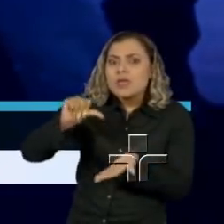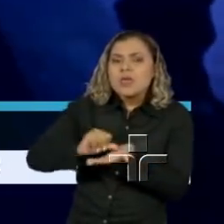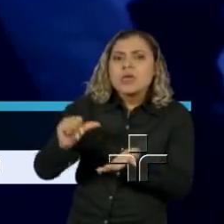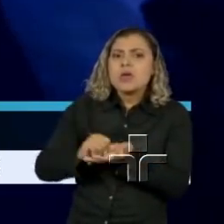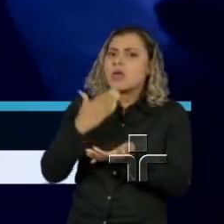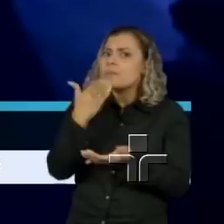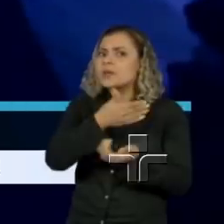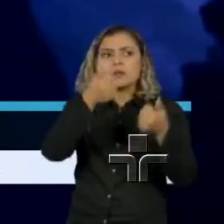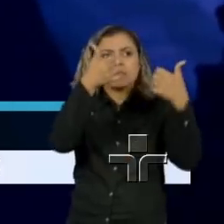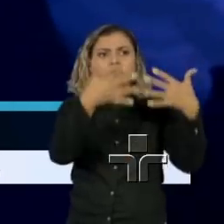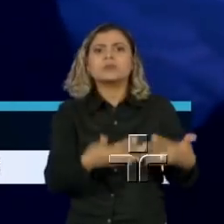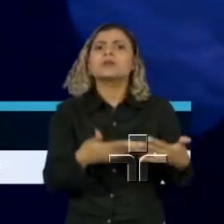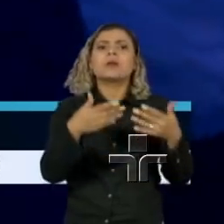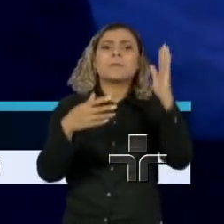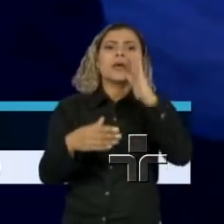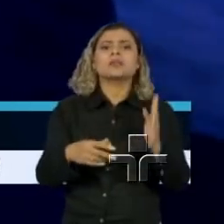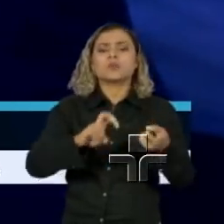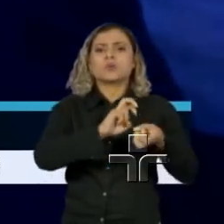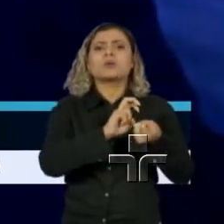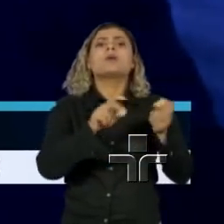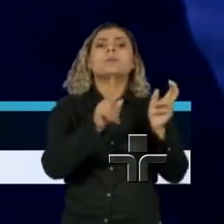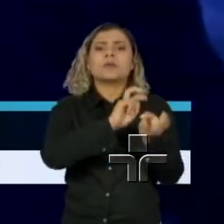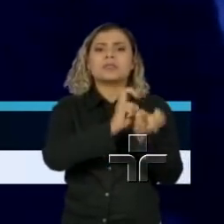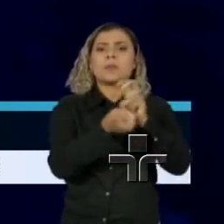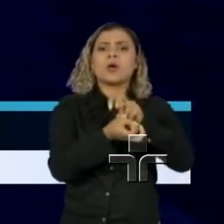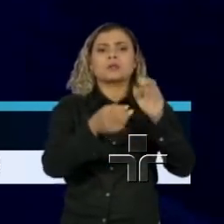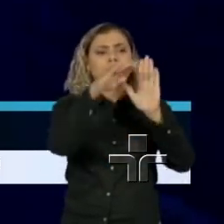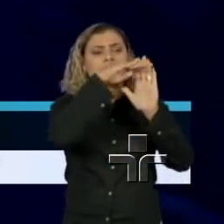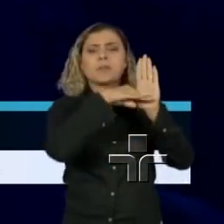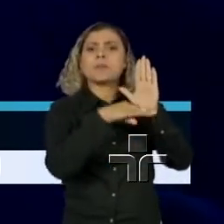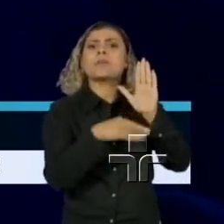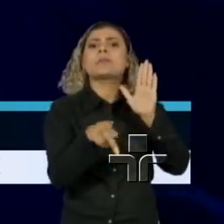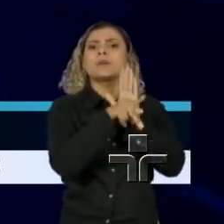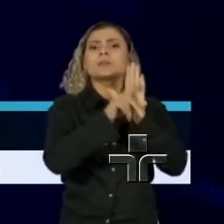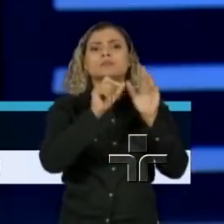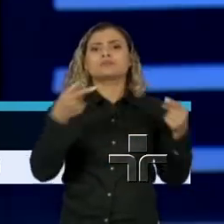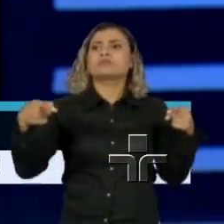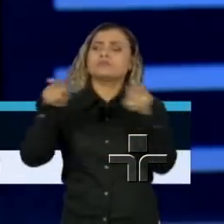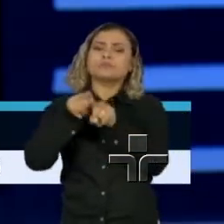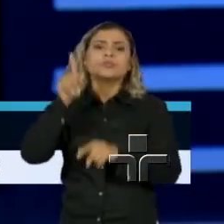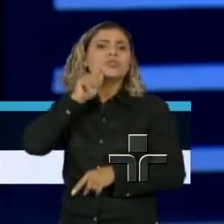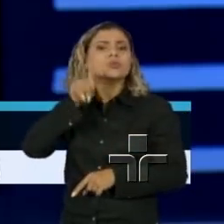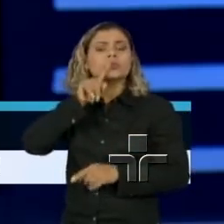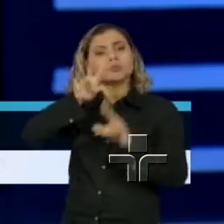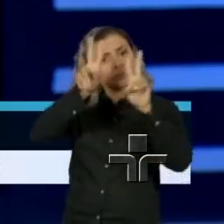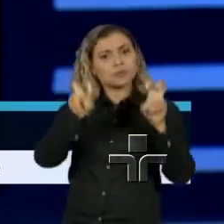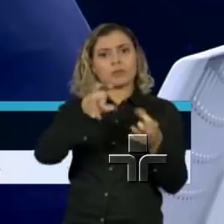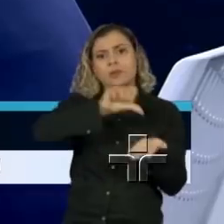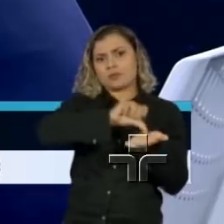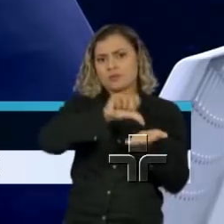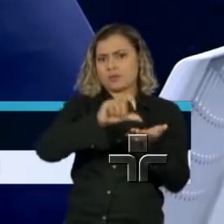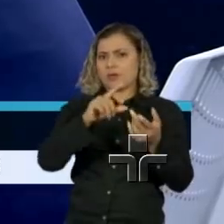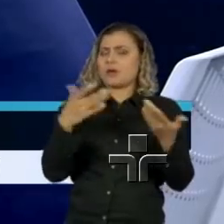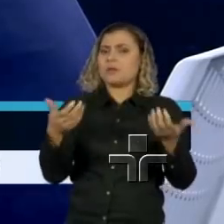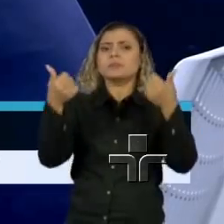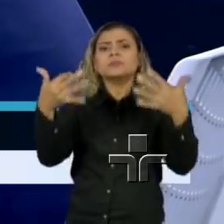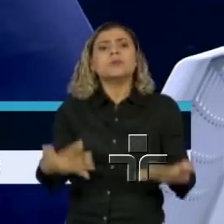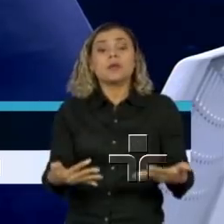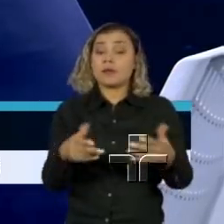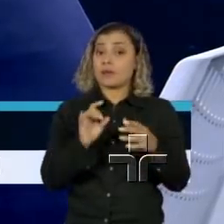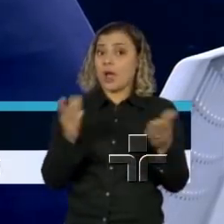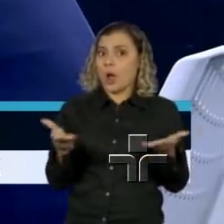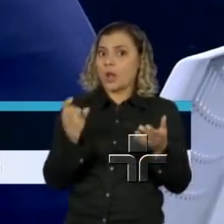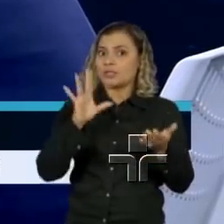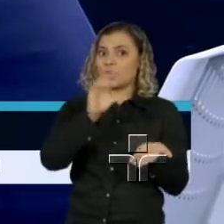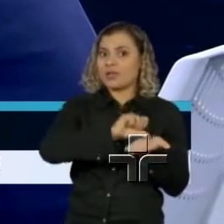governo brasileiro sobre a nota do Itamaraty de apoio de alinhamento automático com os Estados Unidos sobre essa questão do Irã. Por enquanto, foi só um pedido de explicações. O